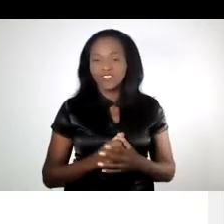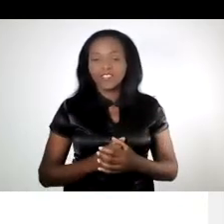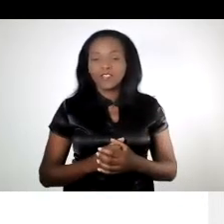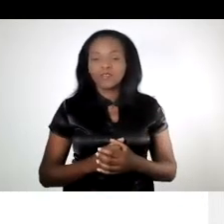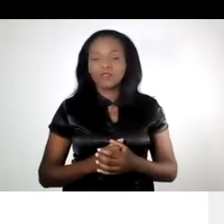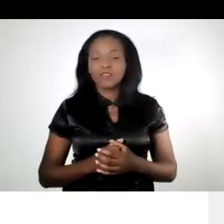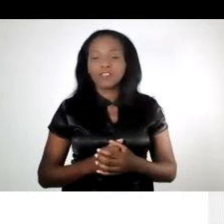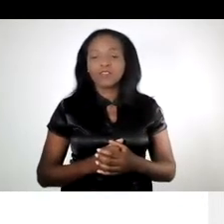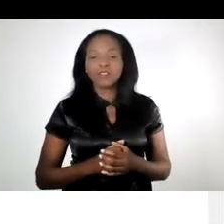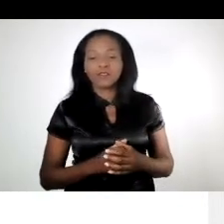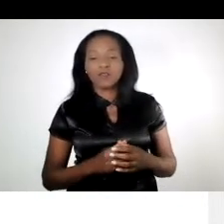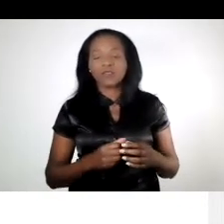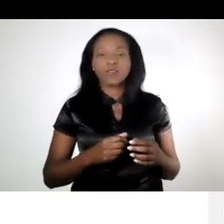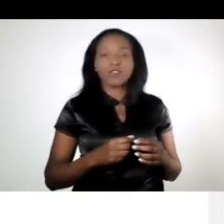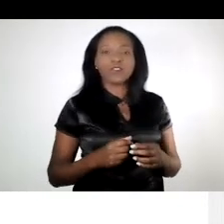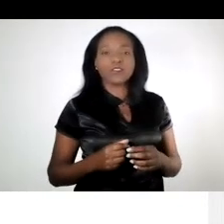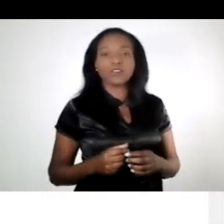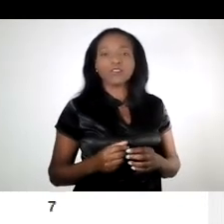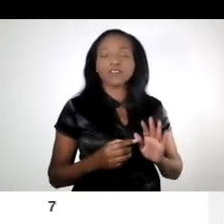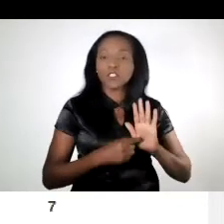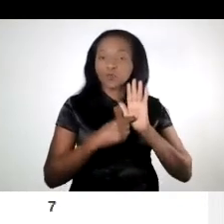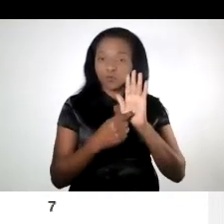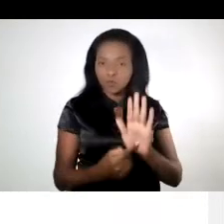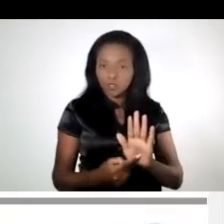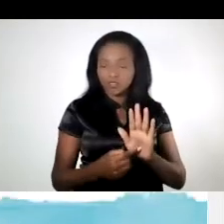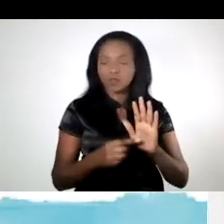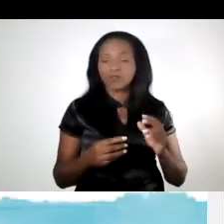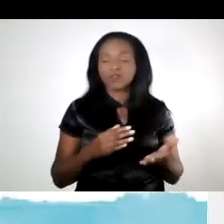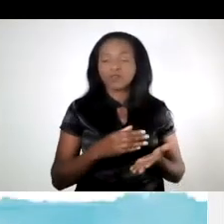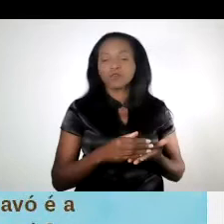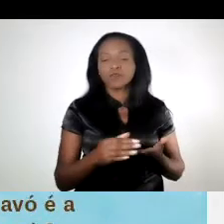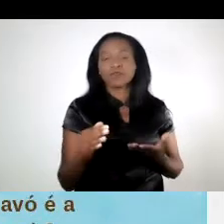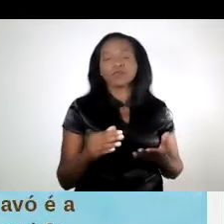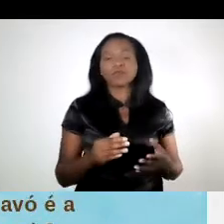de apresentação e a gente vai começar por aqui,